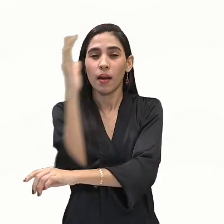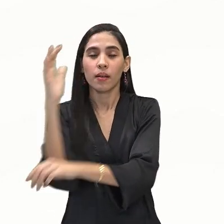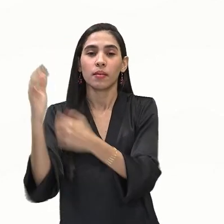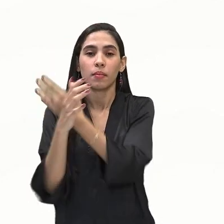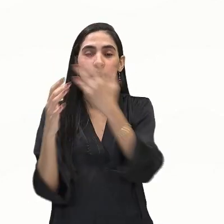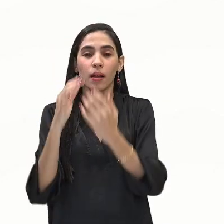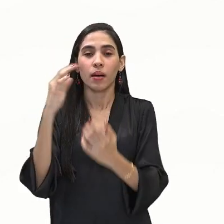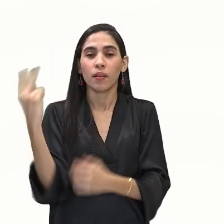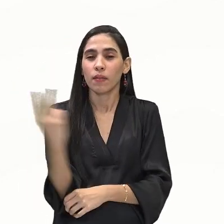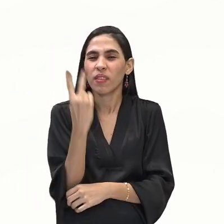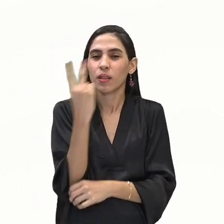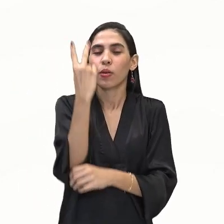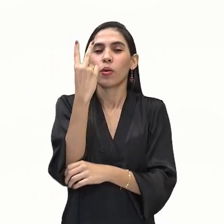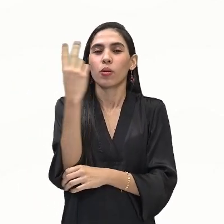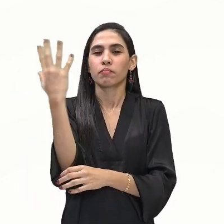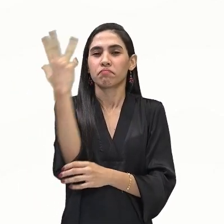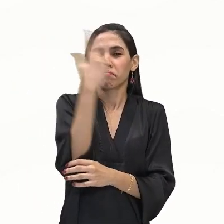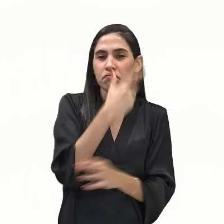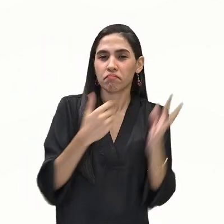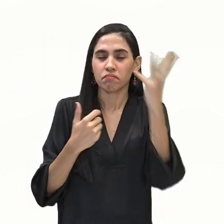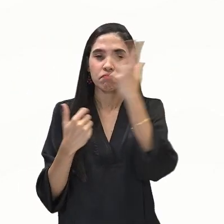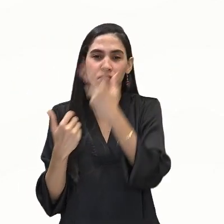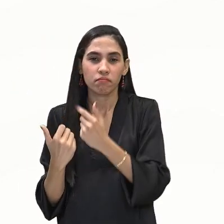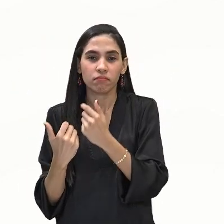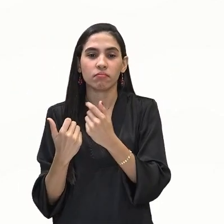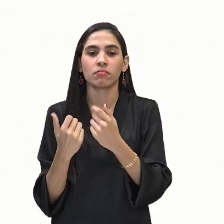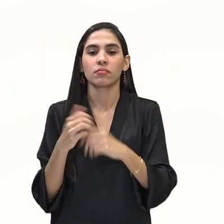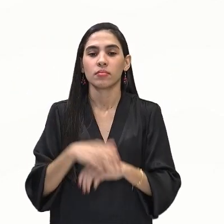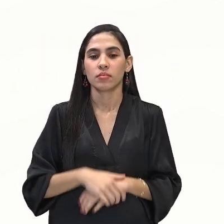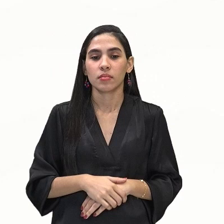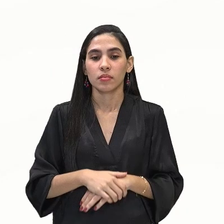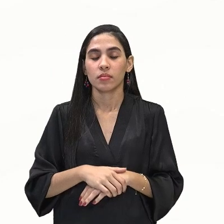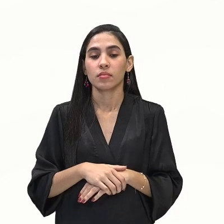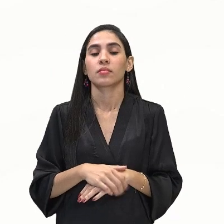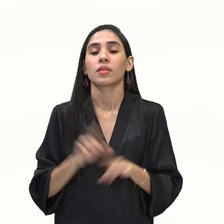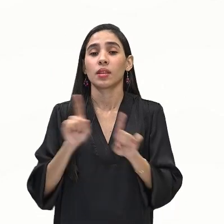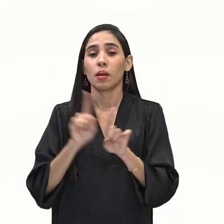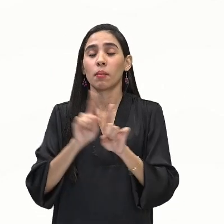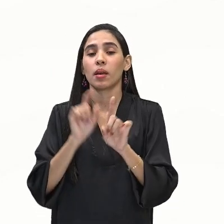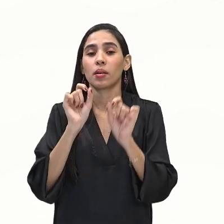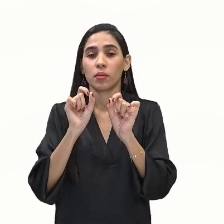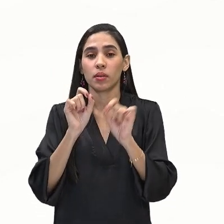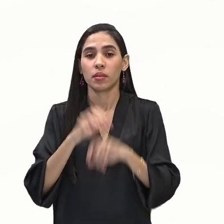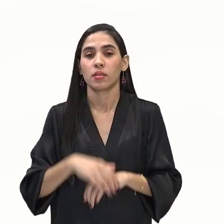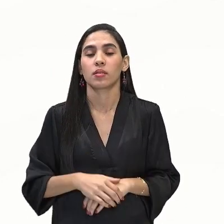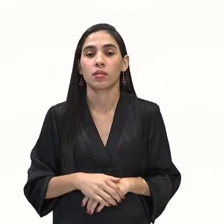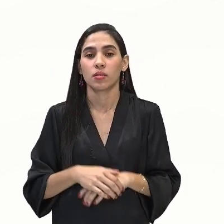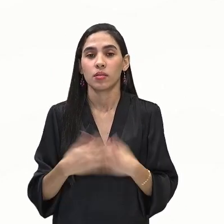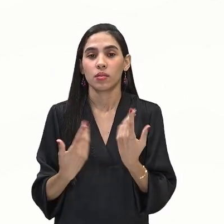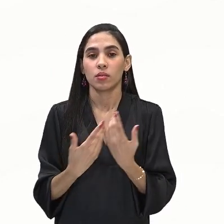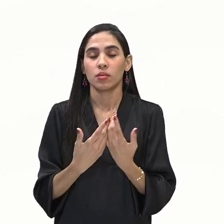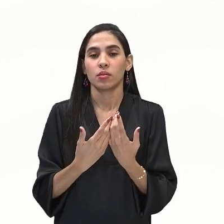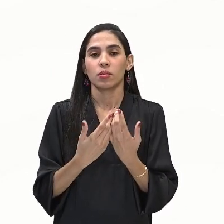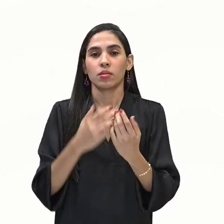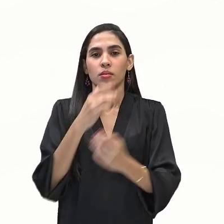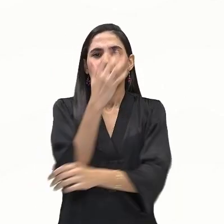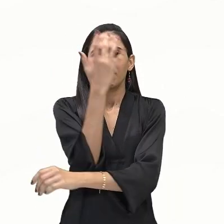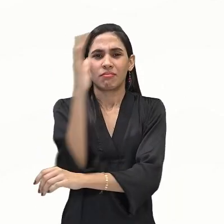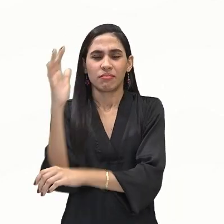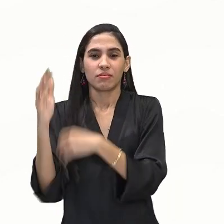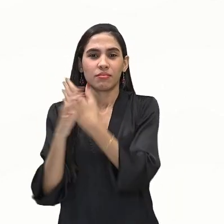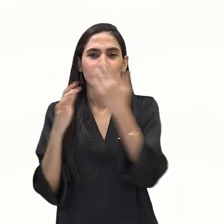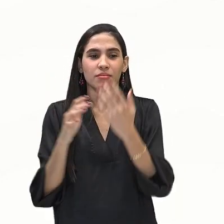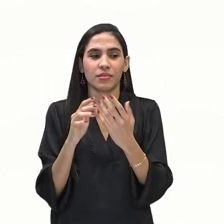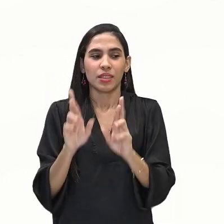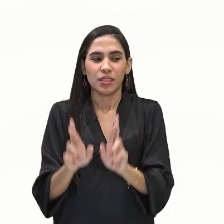fauna e flora nacional, tropical, e em que vai se realçar o quê? O típico, o exótico, né? Aquilo